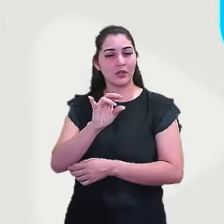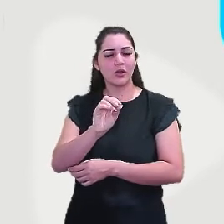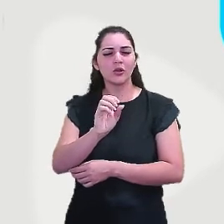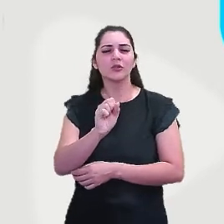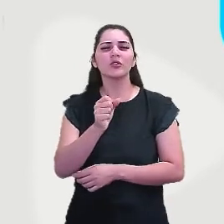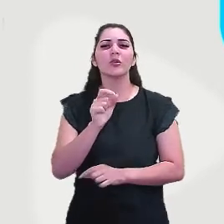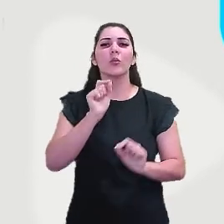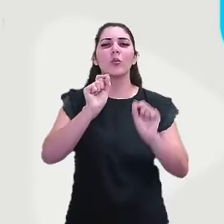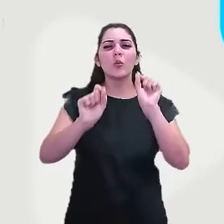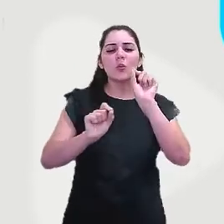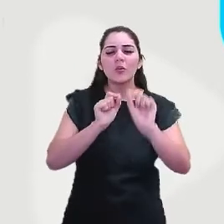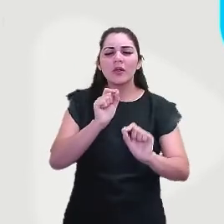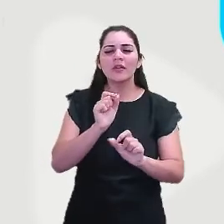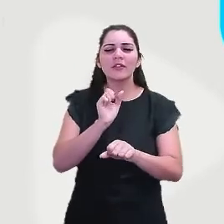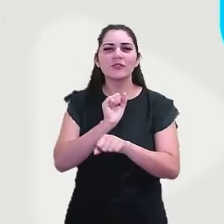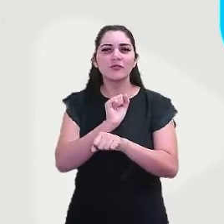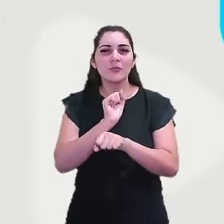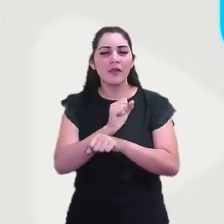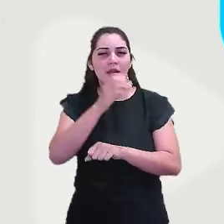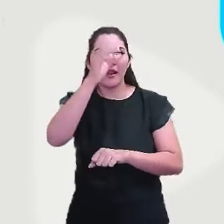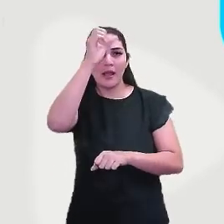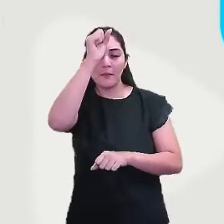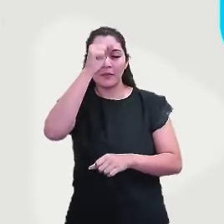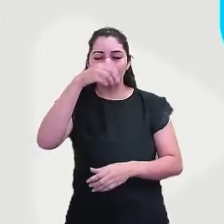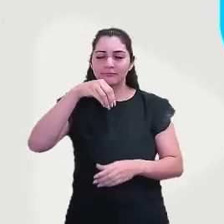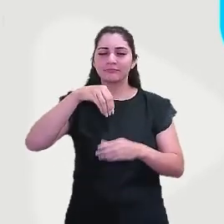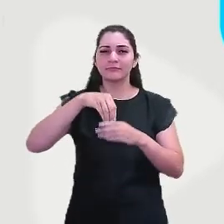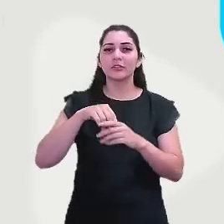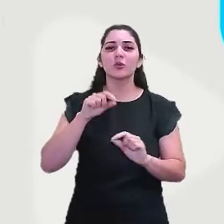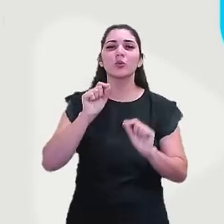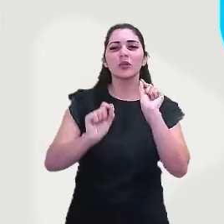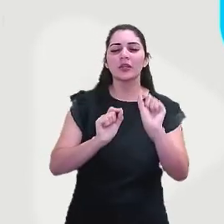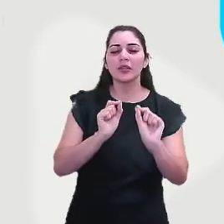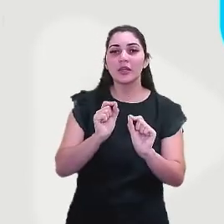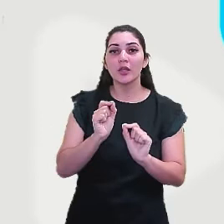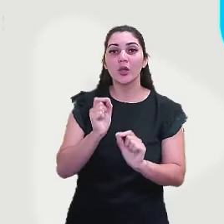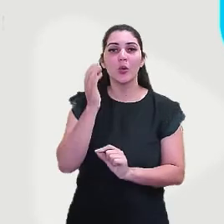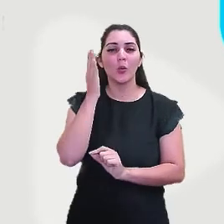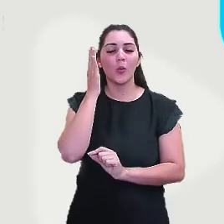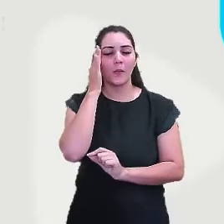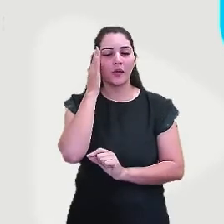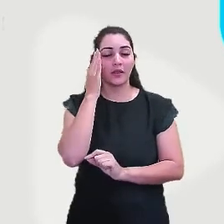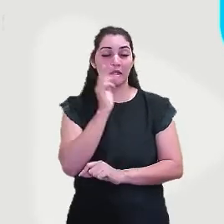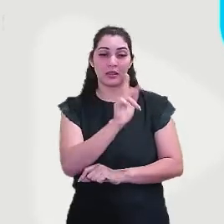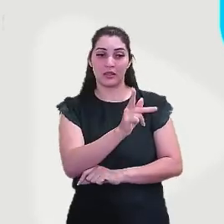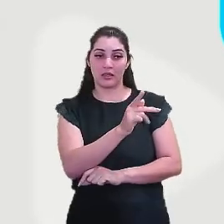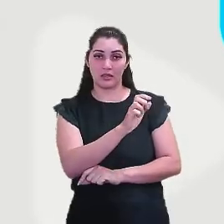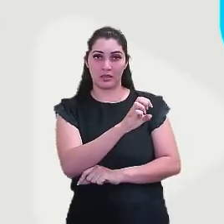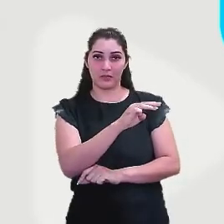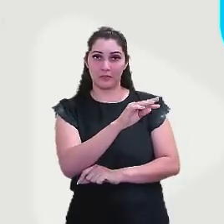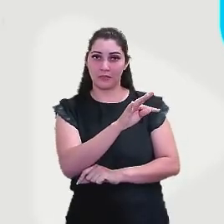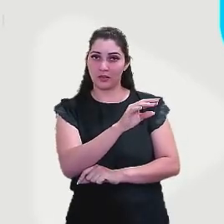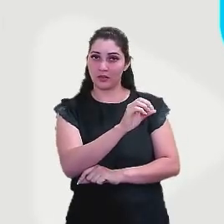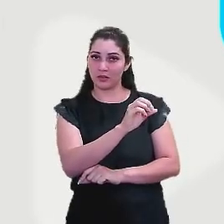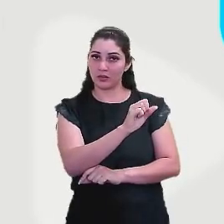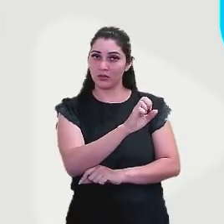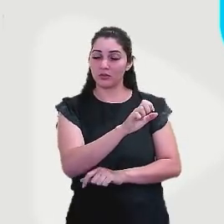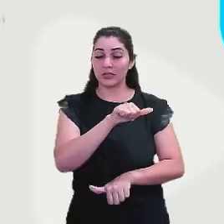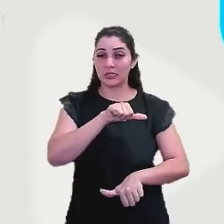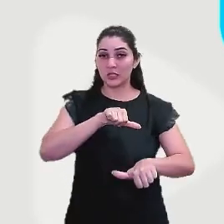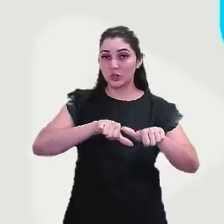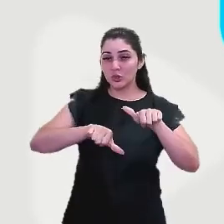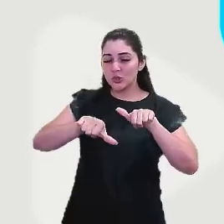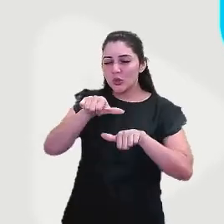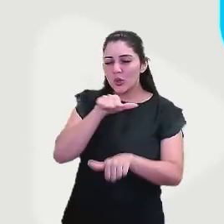você, edificar com você dentro do campo do saber? Compreender que a hematose são trocas gasosas, escuta bem, ó,